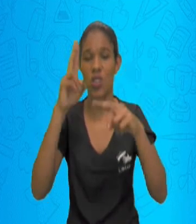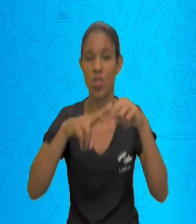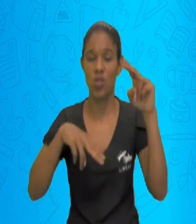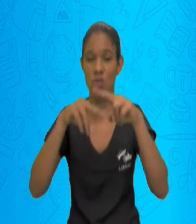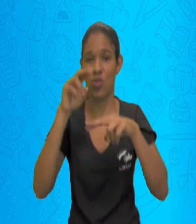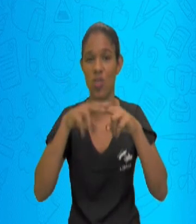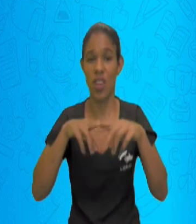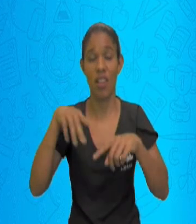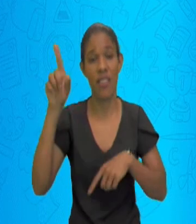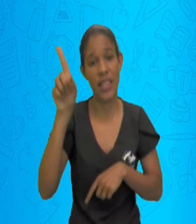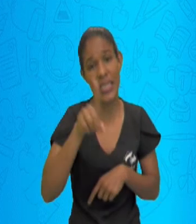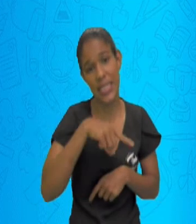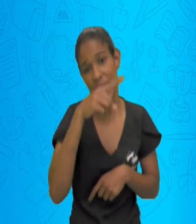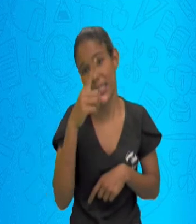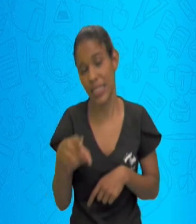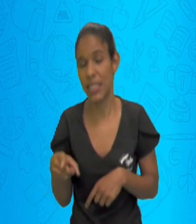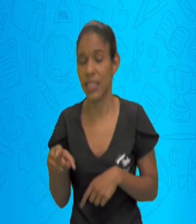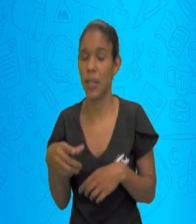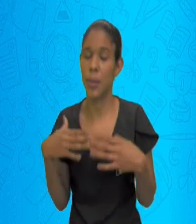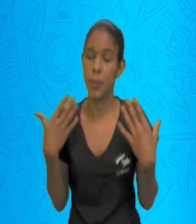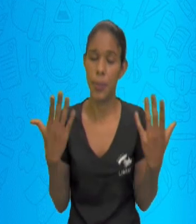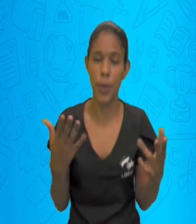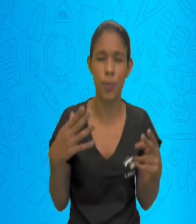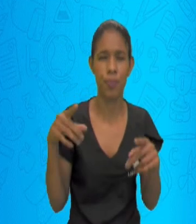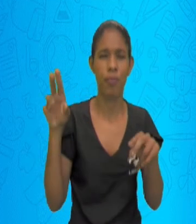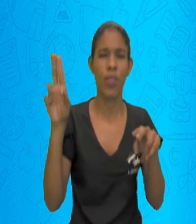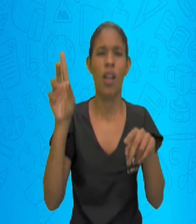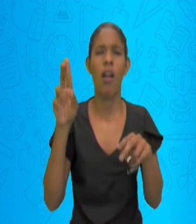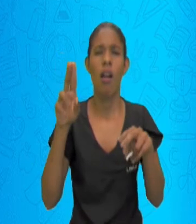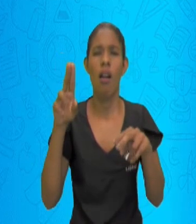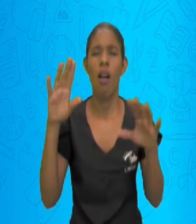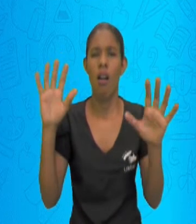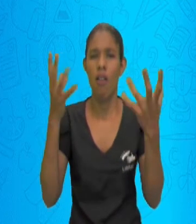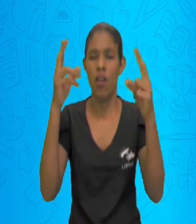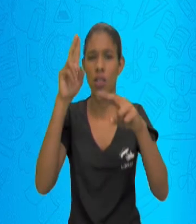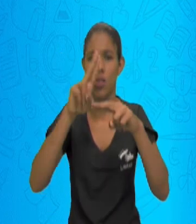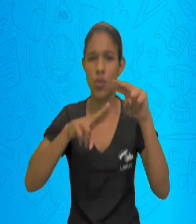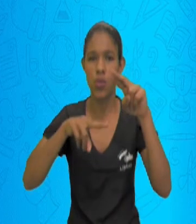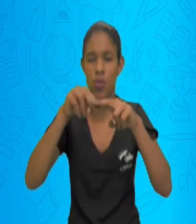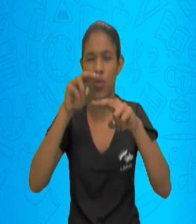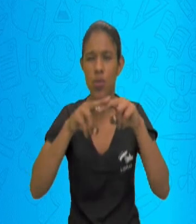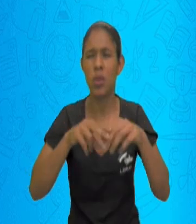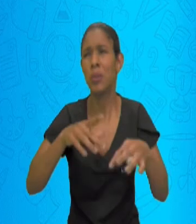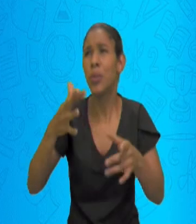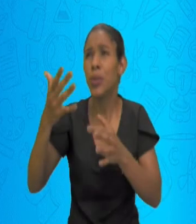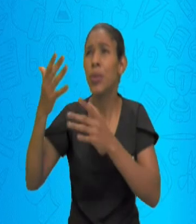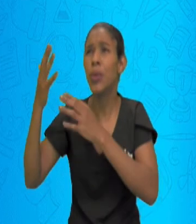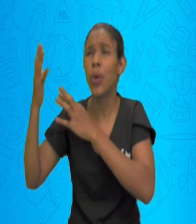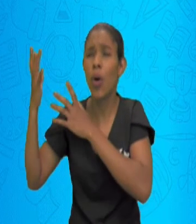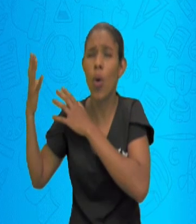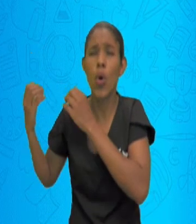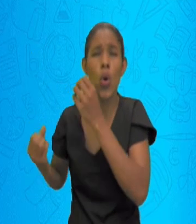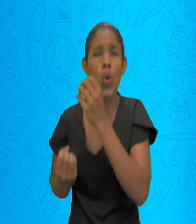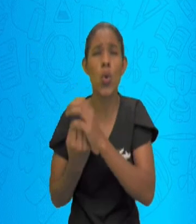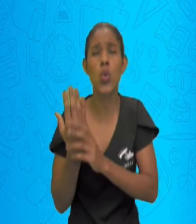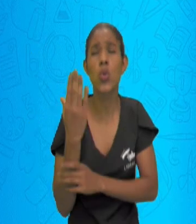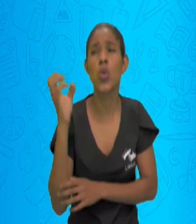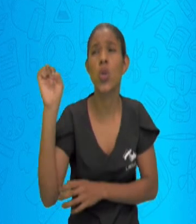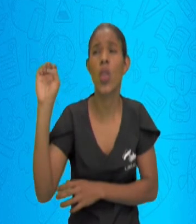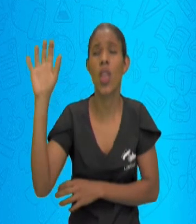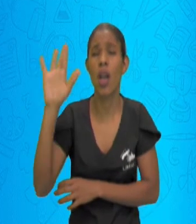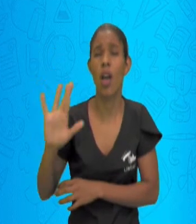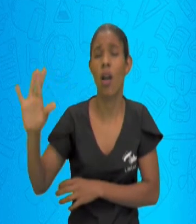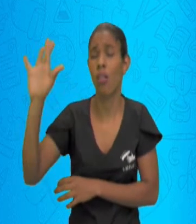são as mais antigas do que todo mundo pensa. Elas surgiram na antiga Europa há centenas de anos. As festas aconteciam